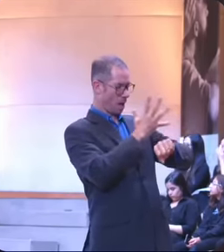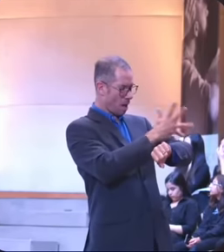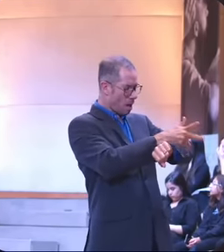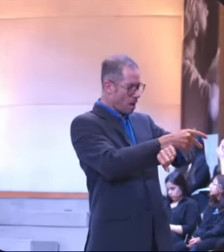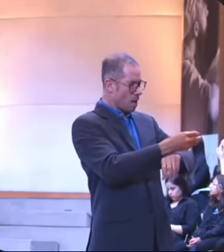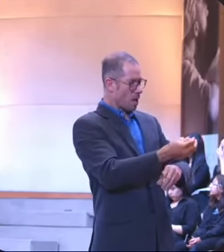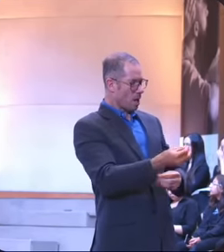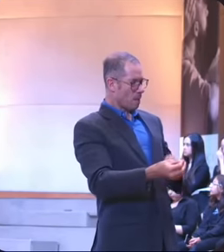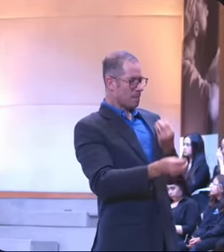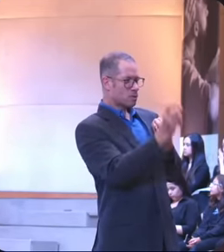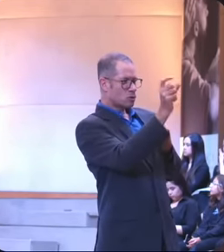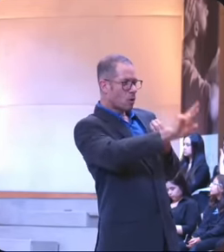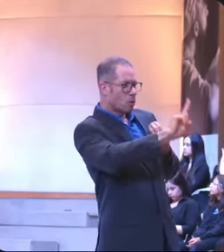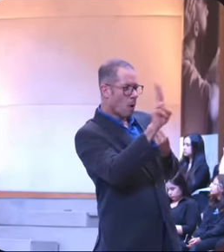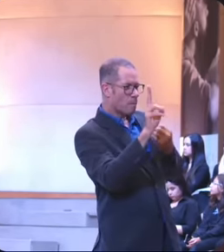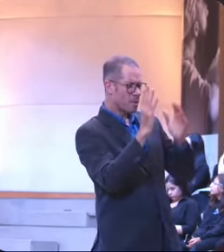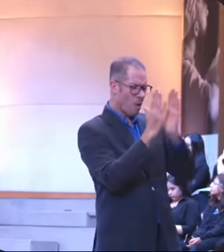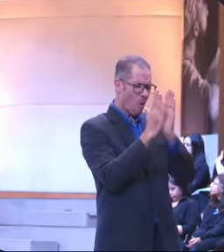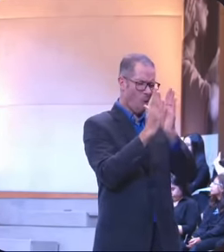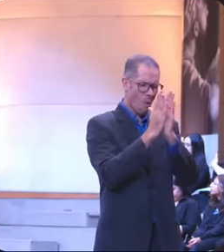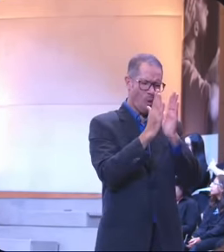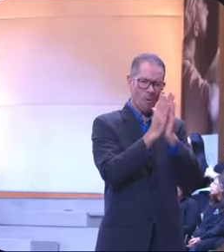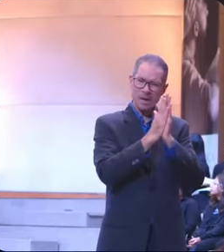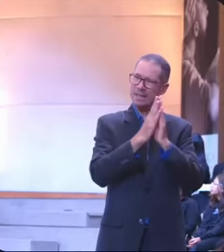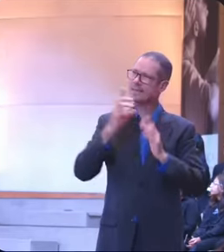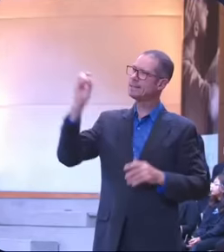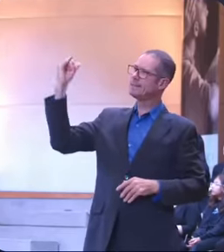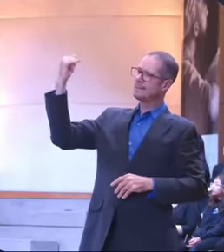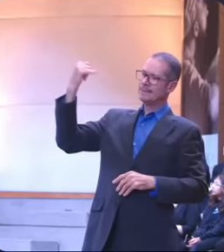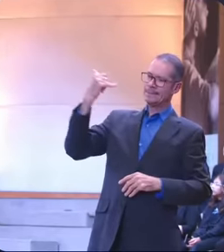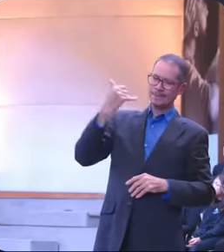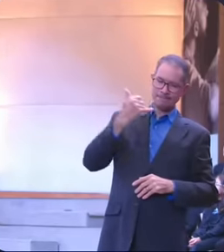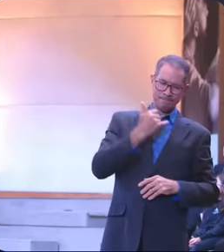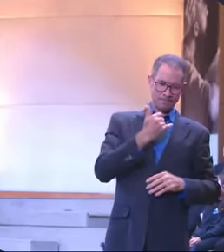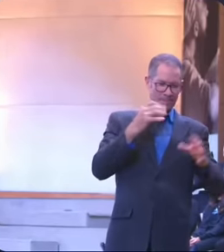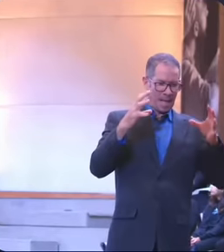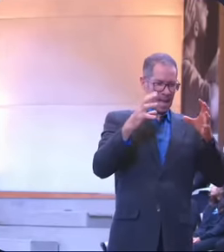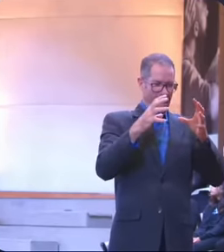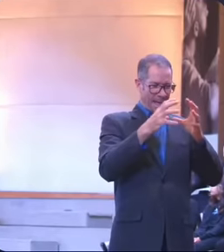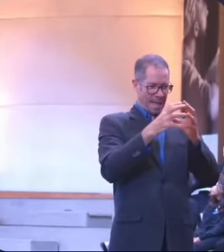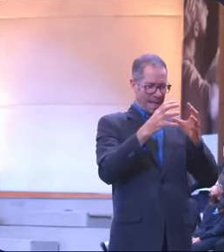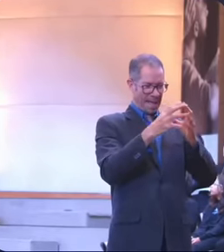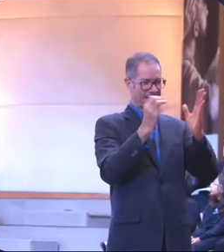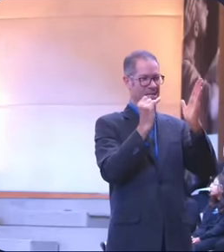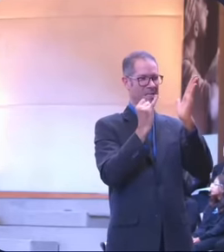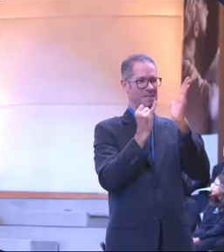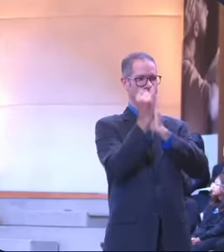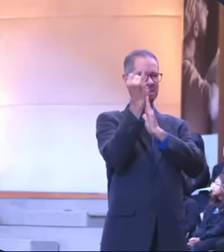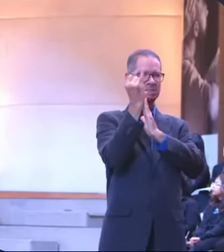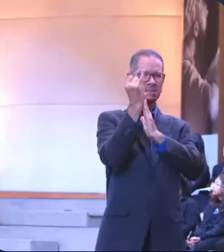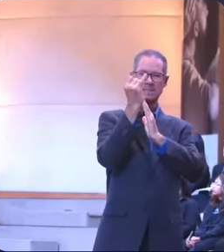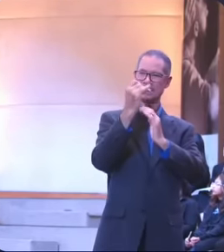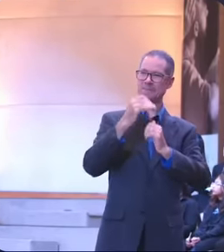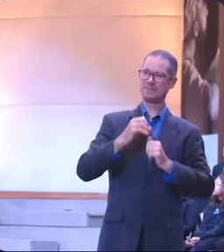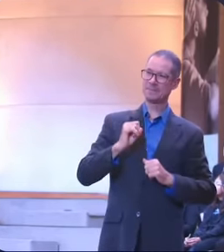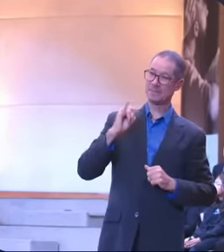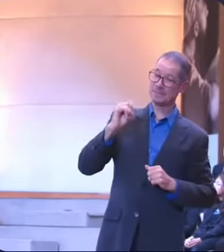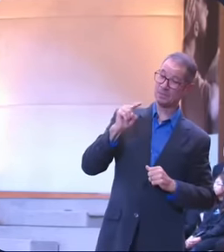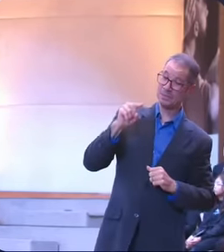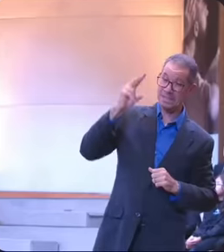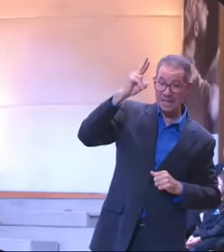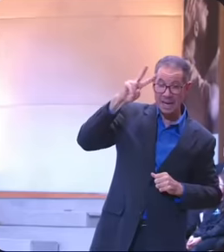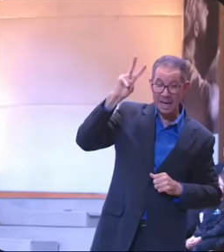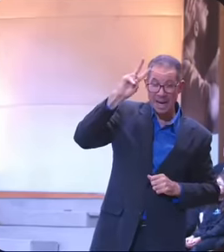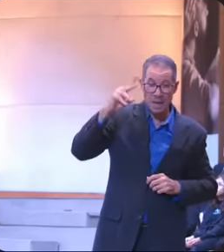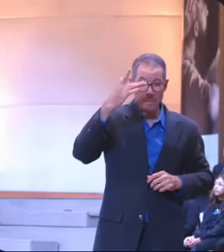essa pessoa, porque Deus pode estar movendo a sua rede de intercessão. Se você lembra